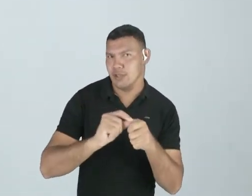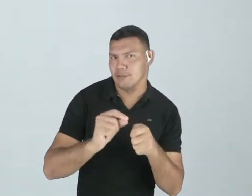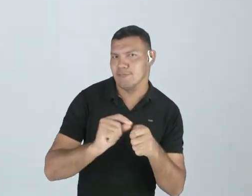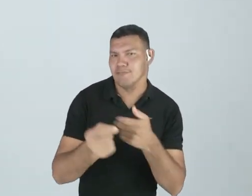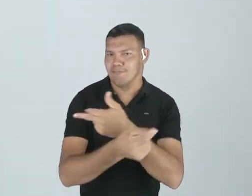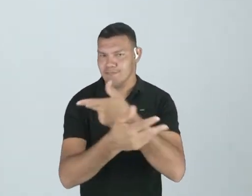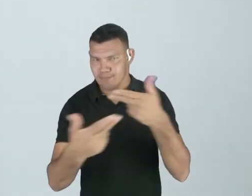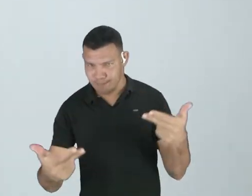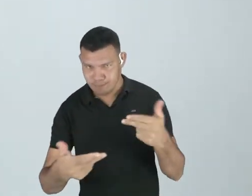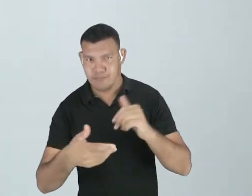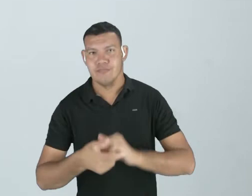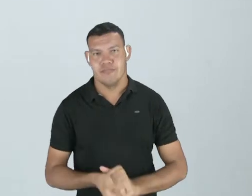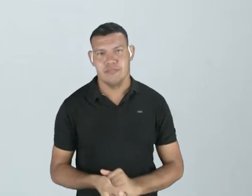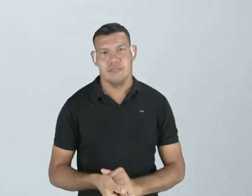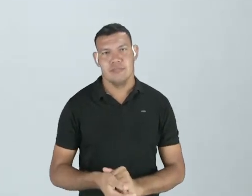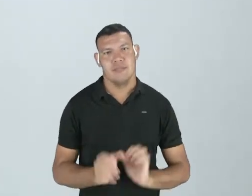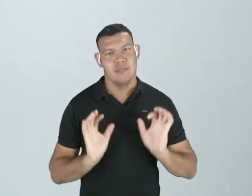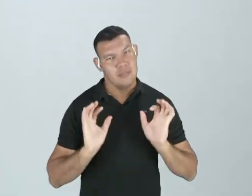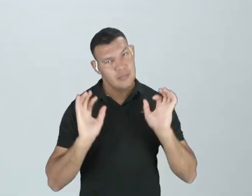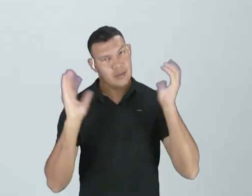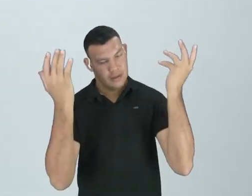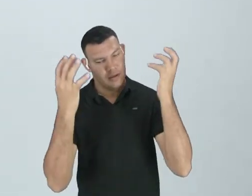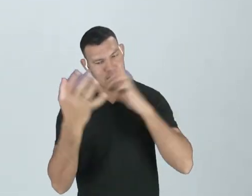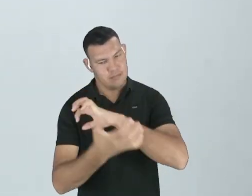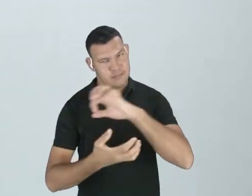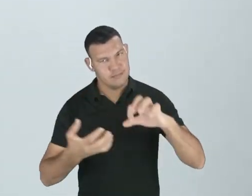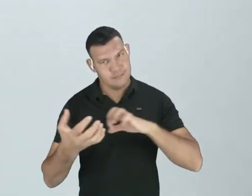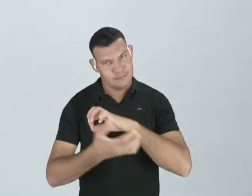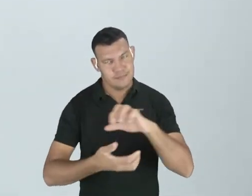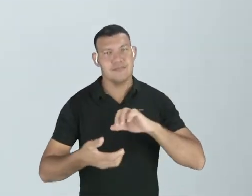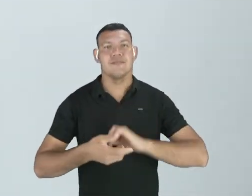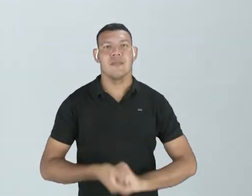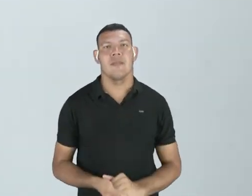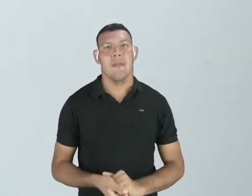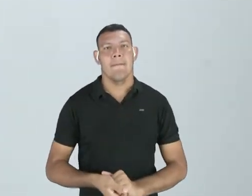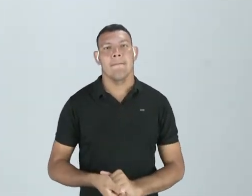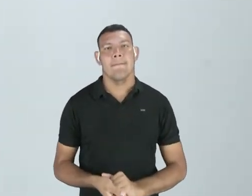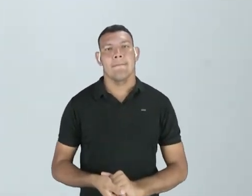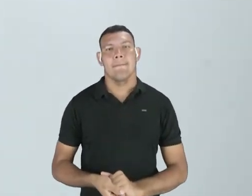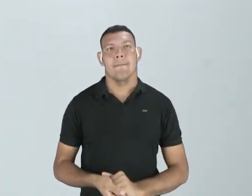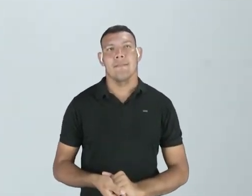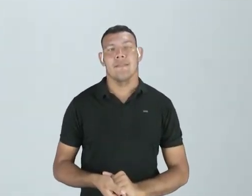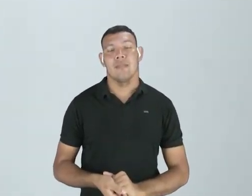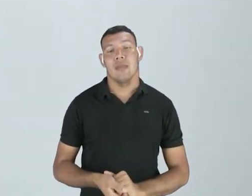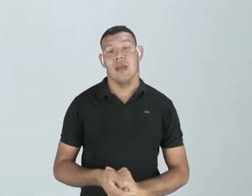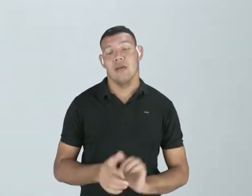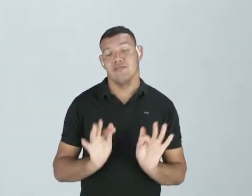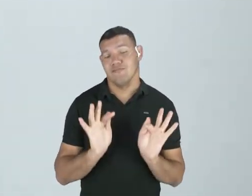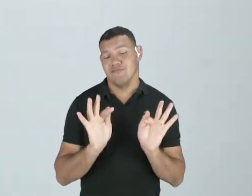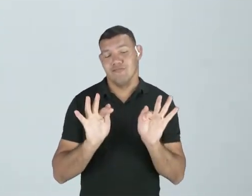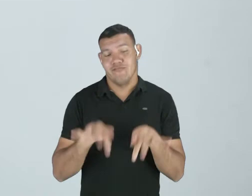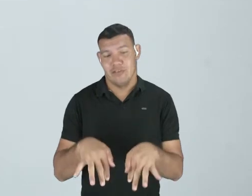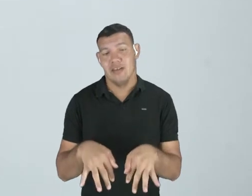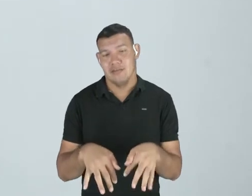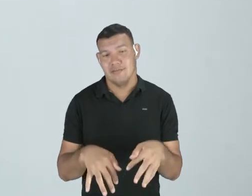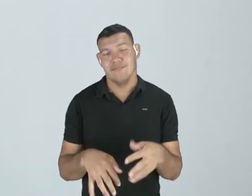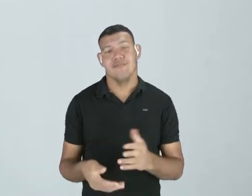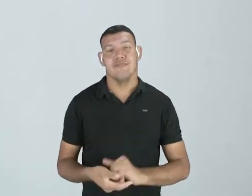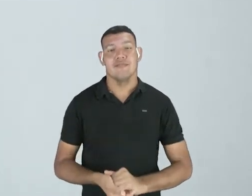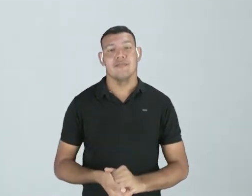só aconteceria se houvesse essa revolução, certo? E aí, por último, a gente tem uma terceira